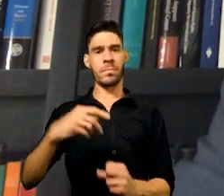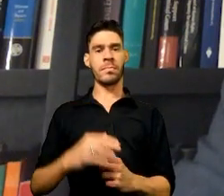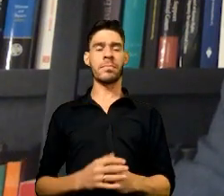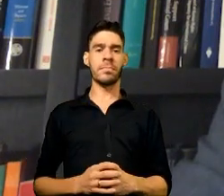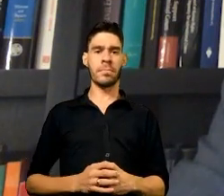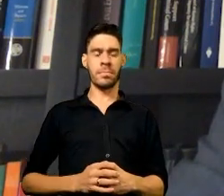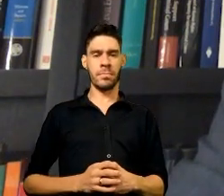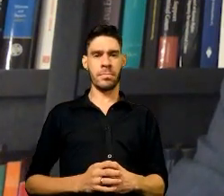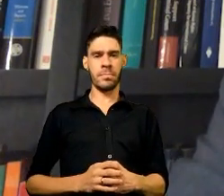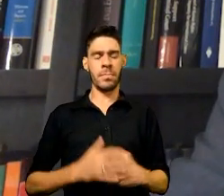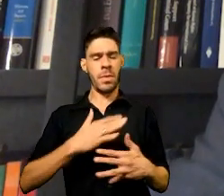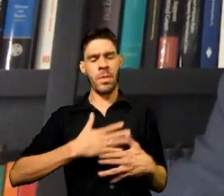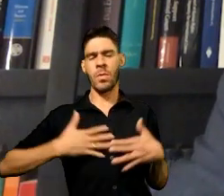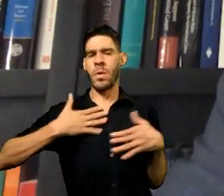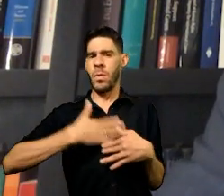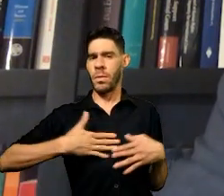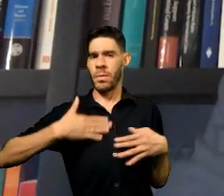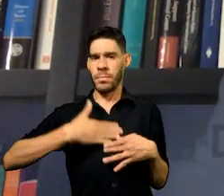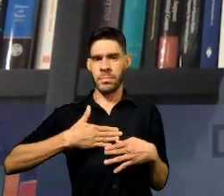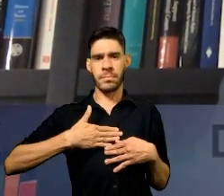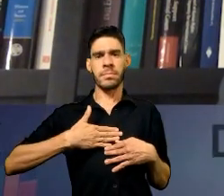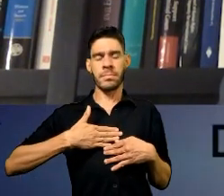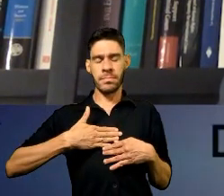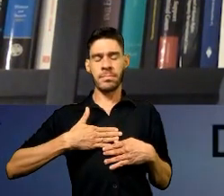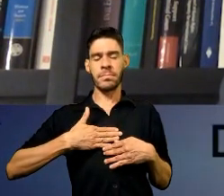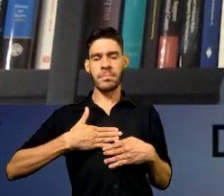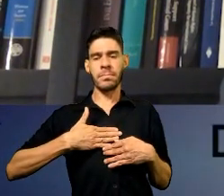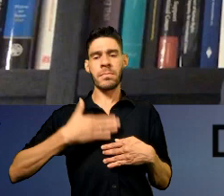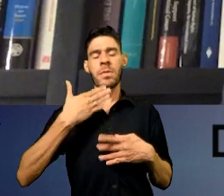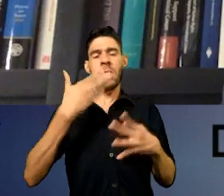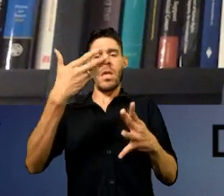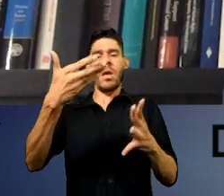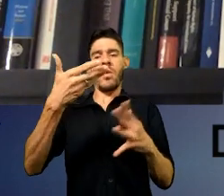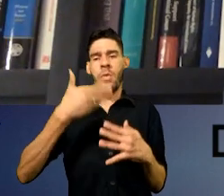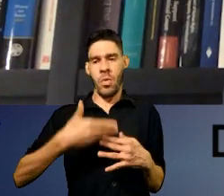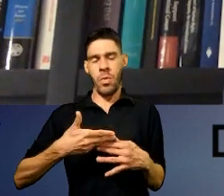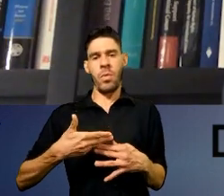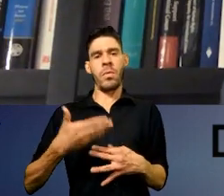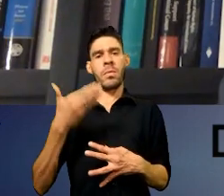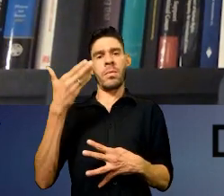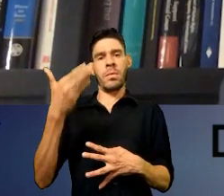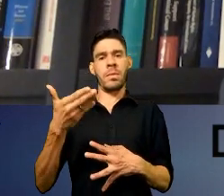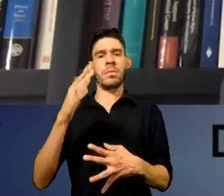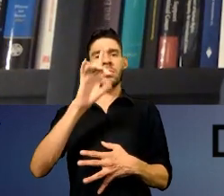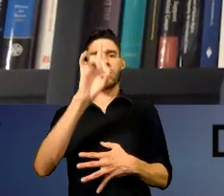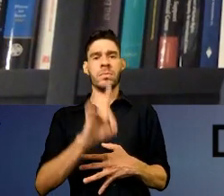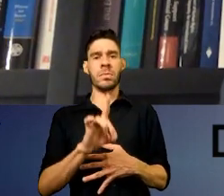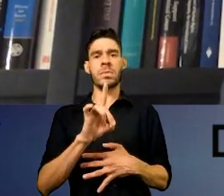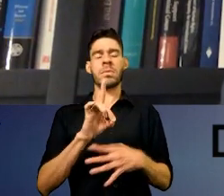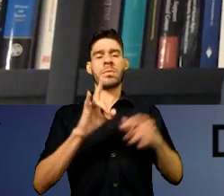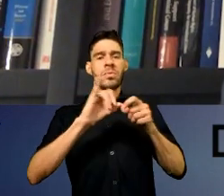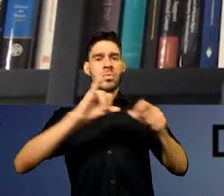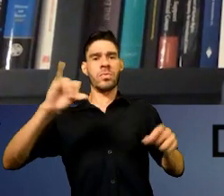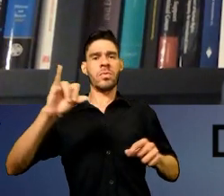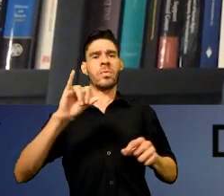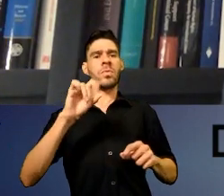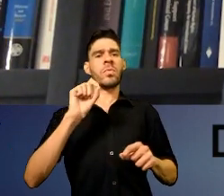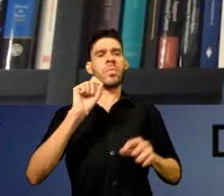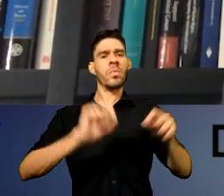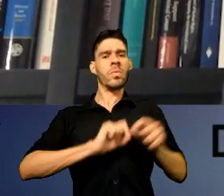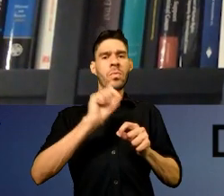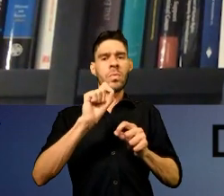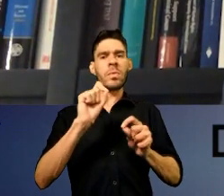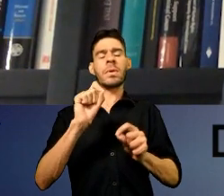de São Paulo. É com muita satisfação que, atendendo ao convite da direção da EMAG, registro